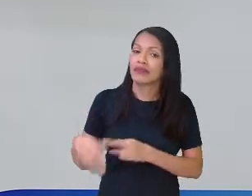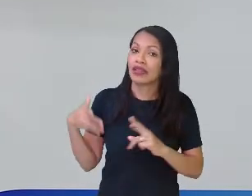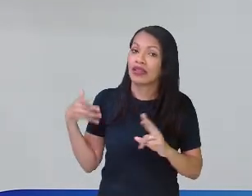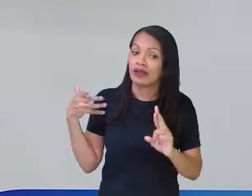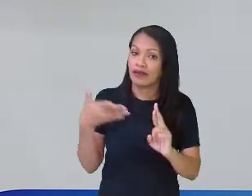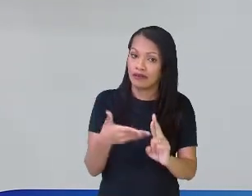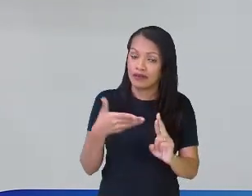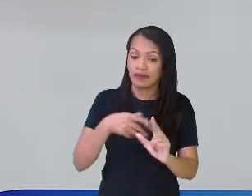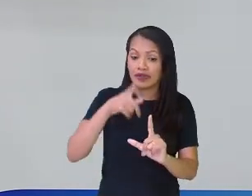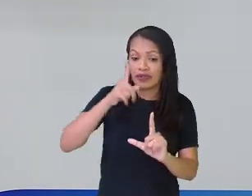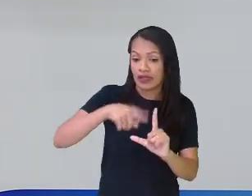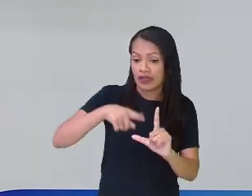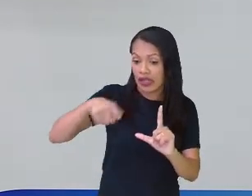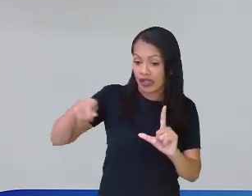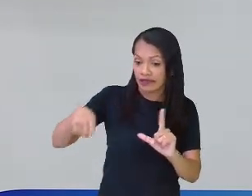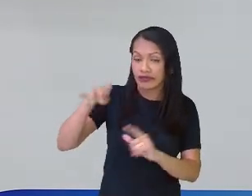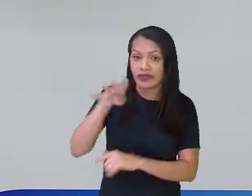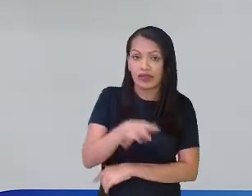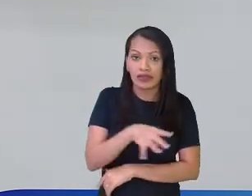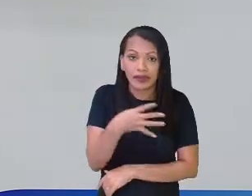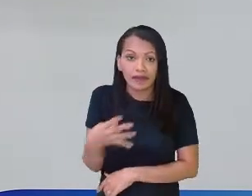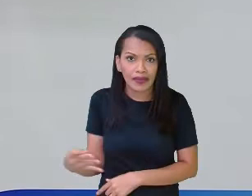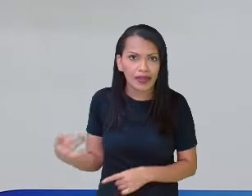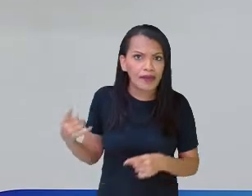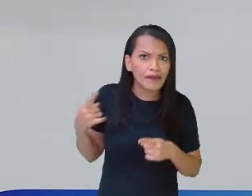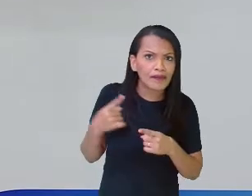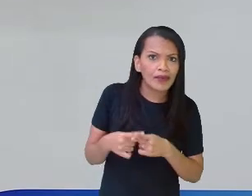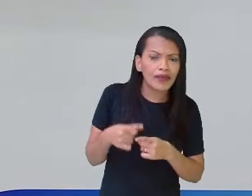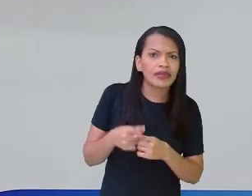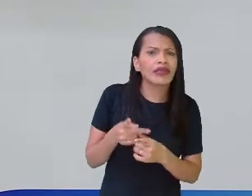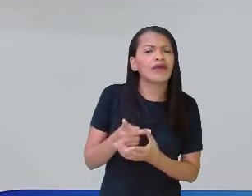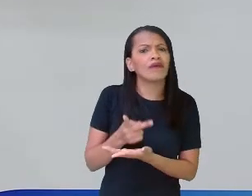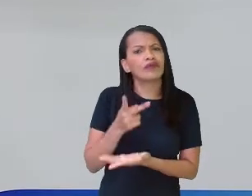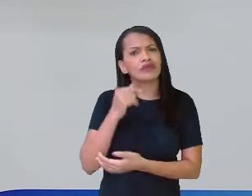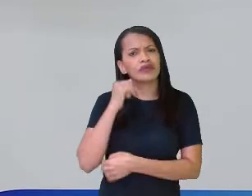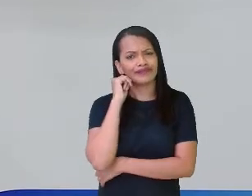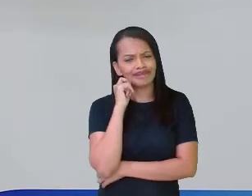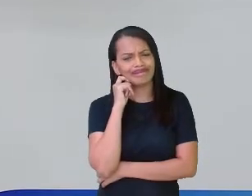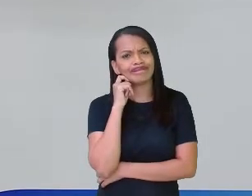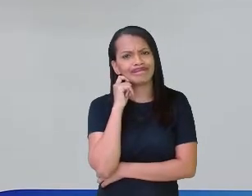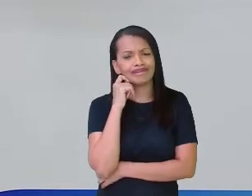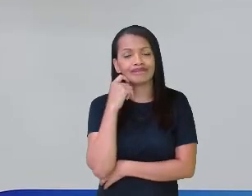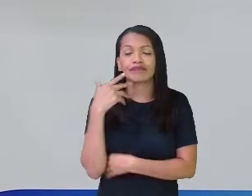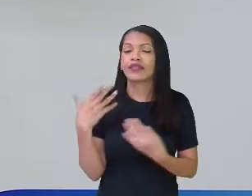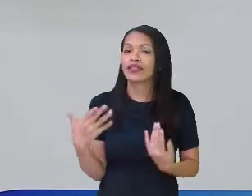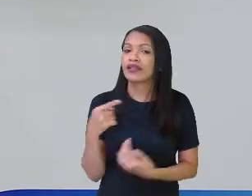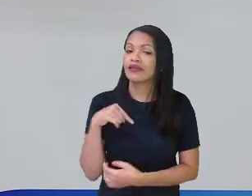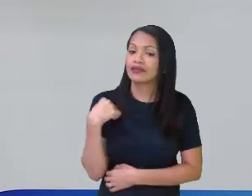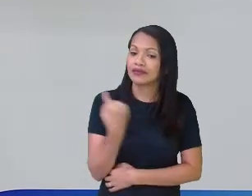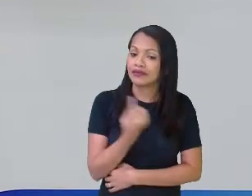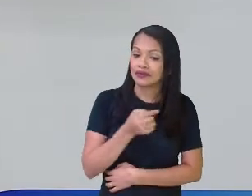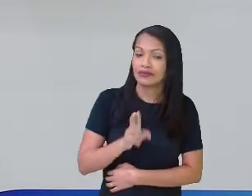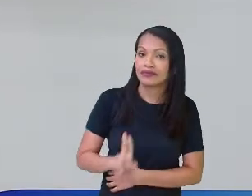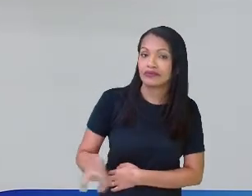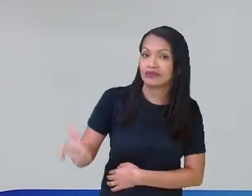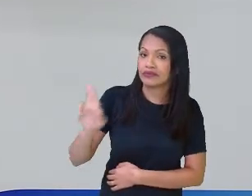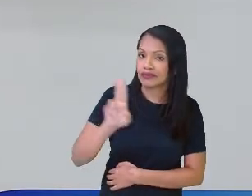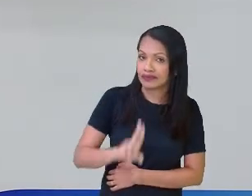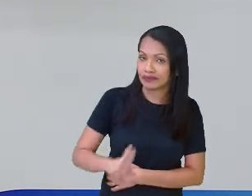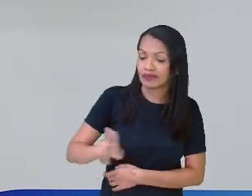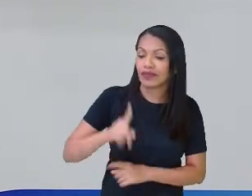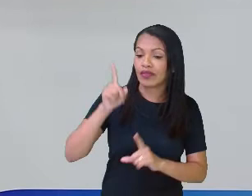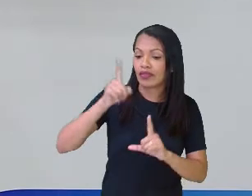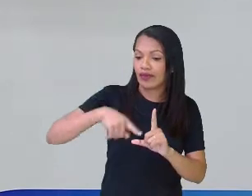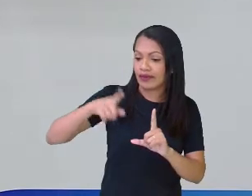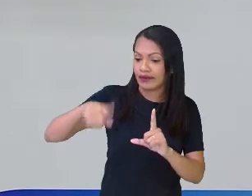representados em gráficos ou tabelas. Por que isso acontece? a gente utiliza os gráficos e as tabelas